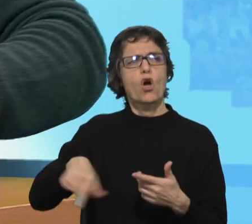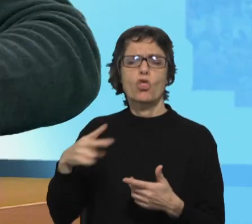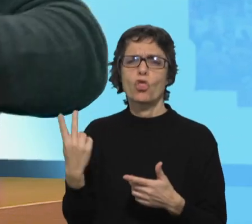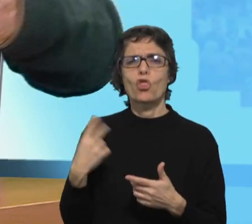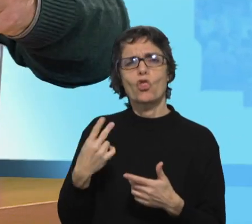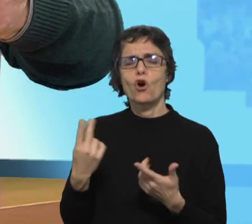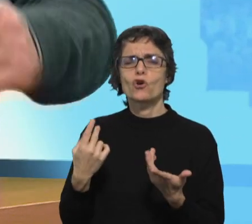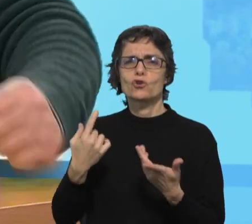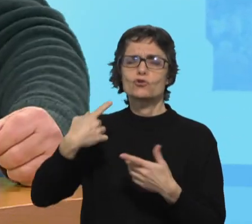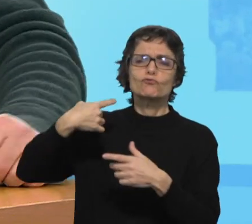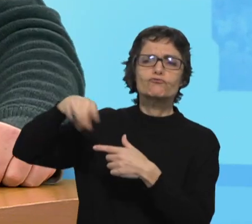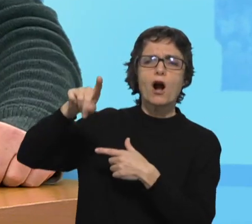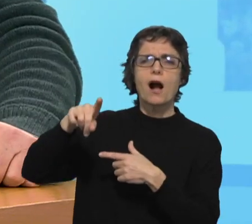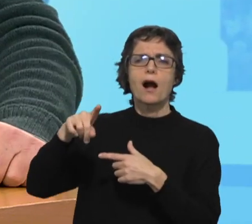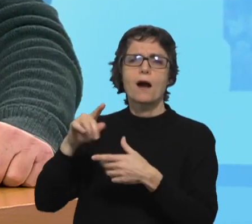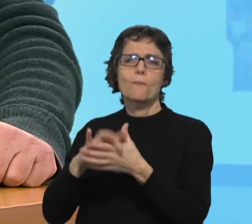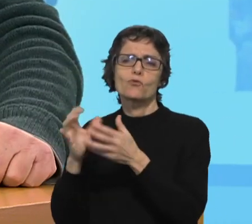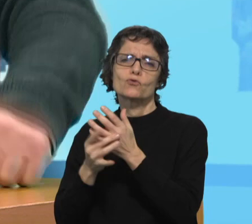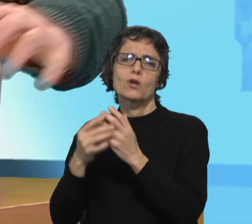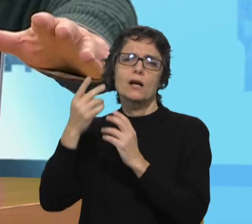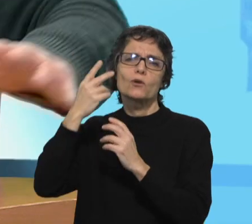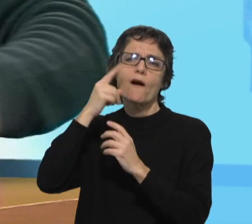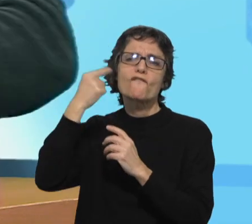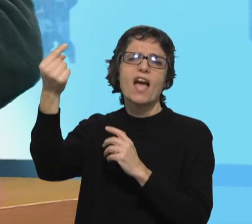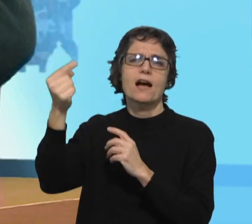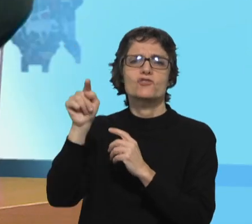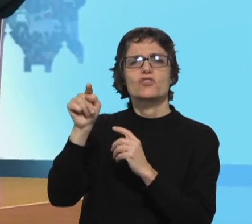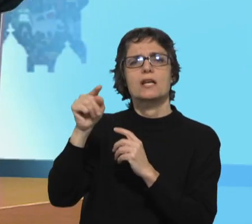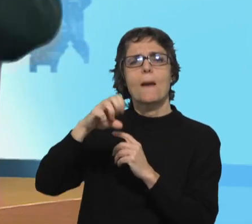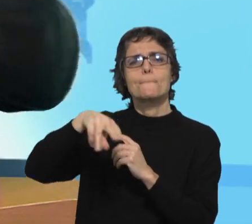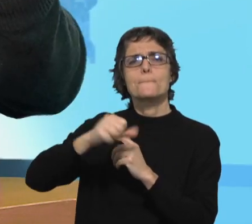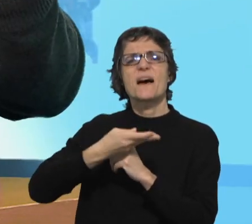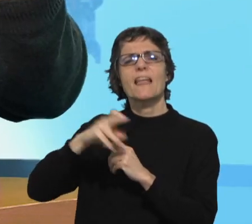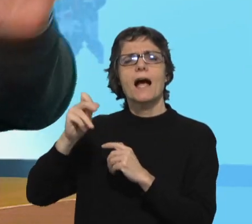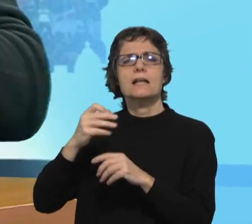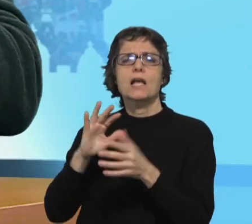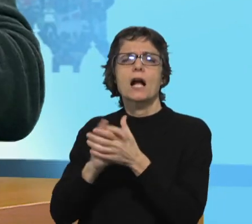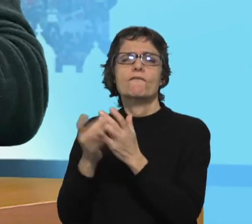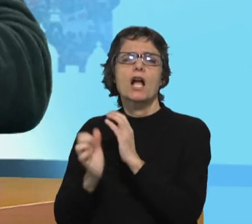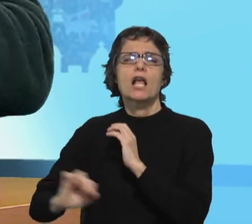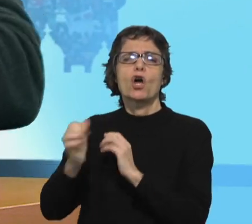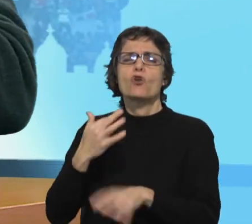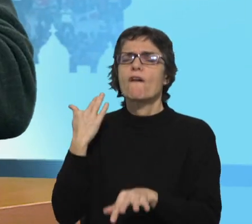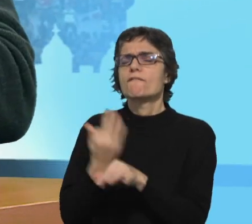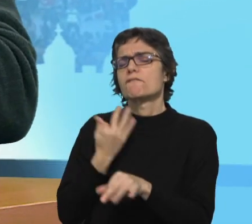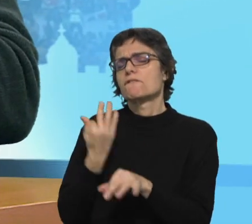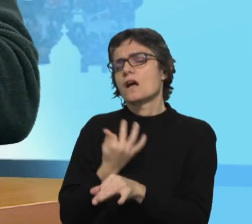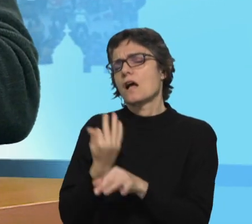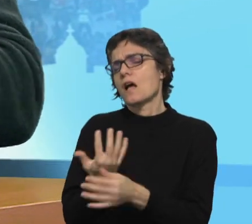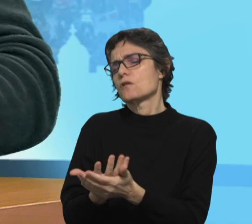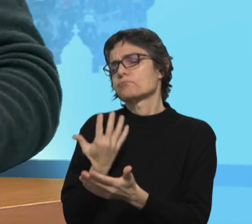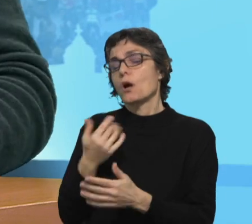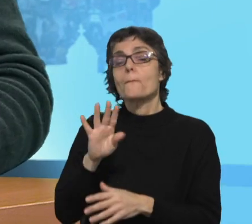de mel em Madagascar, e o nosso casamento foi uma festa. Nós só decidimos foi uma